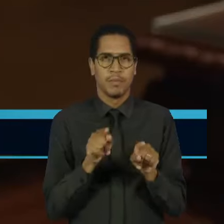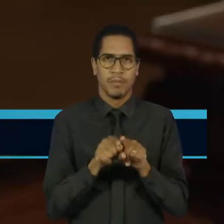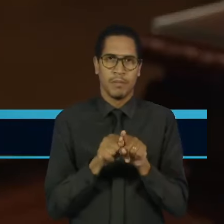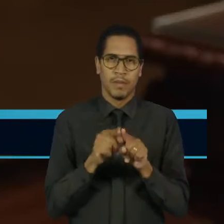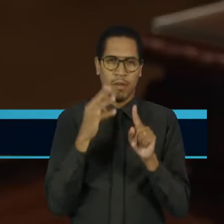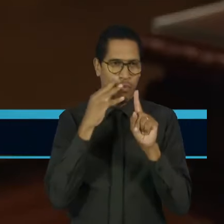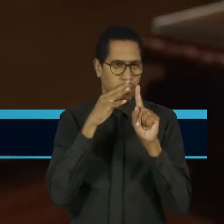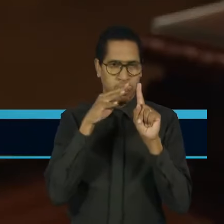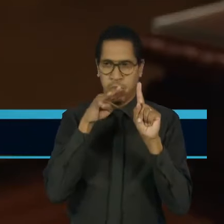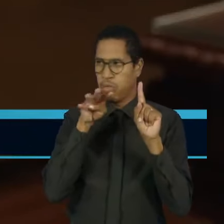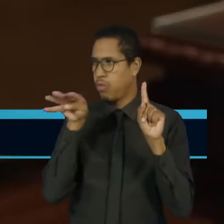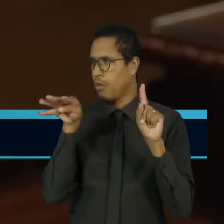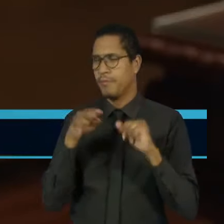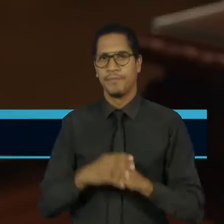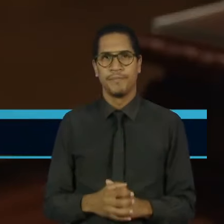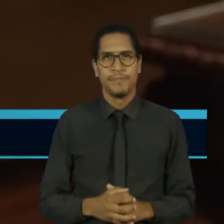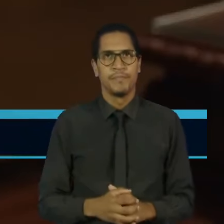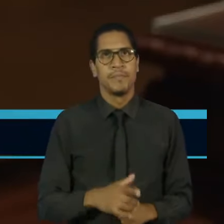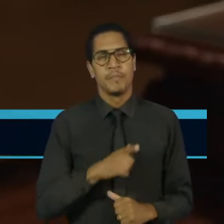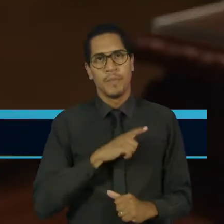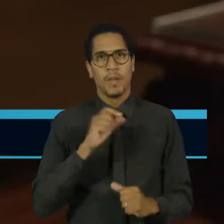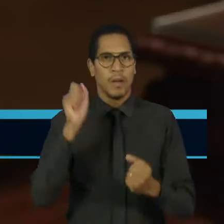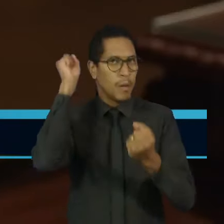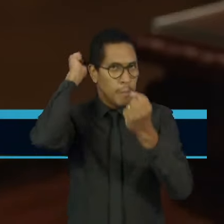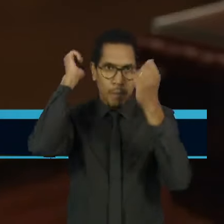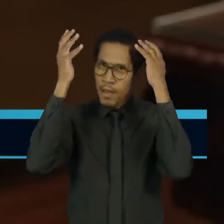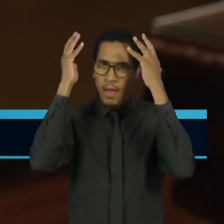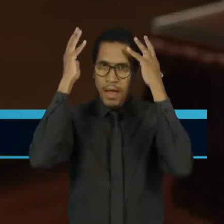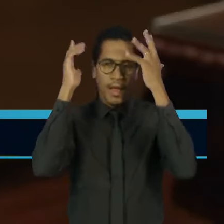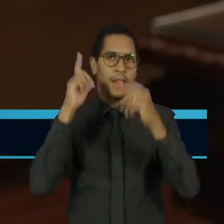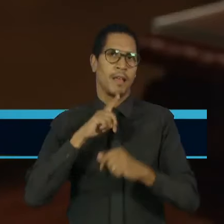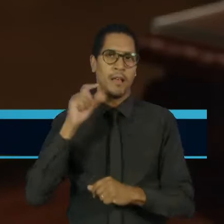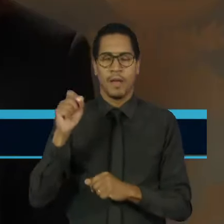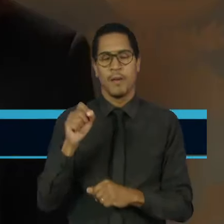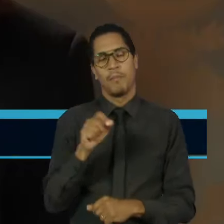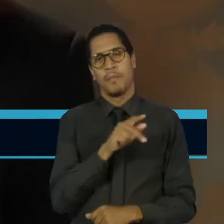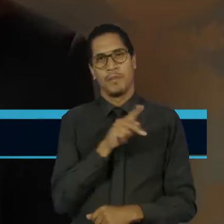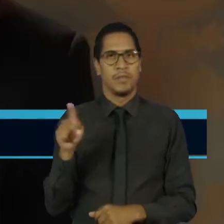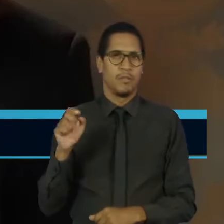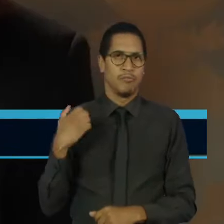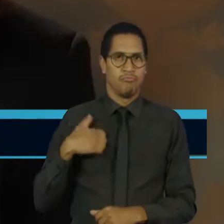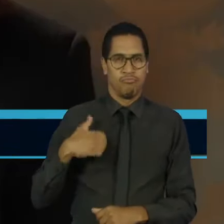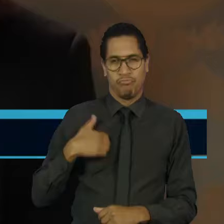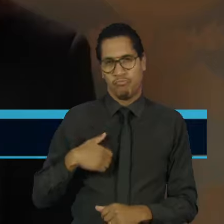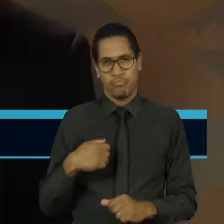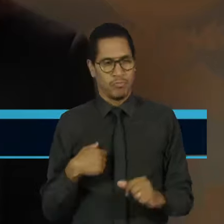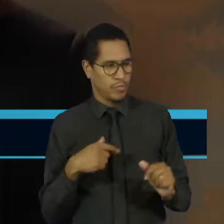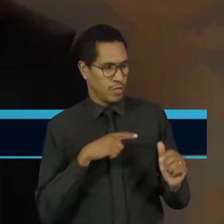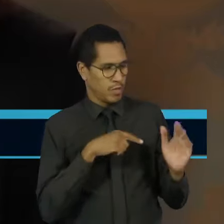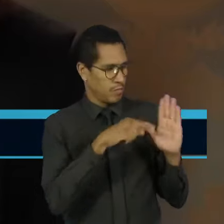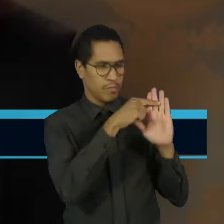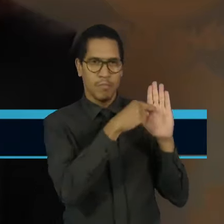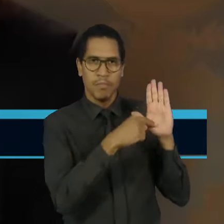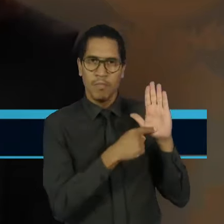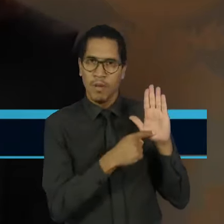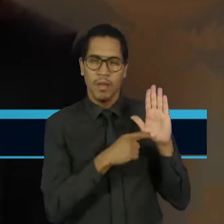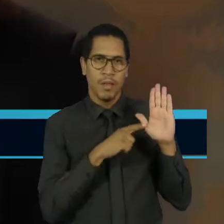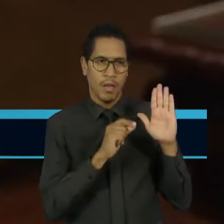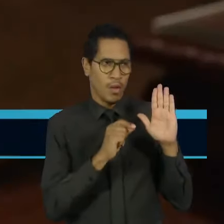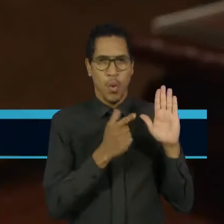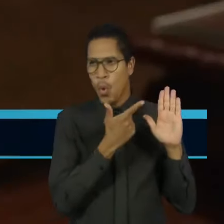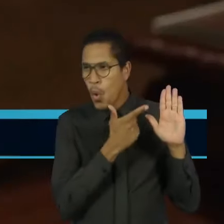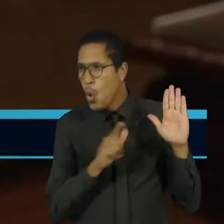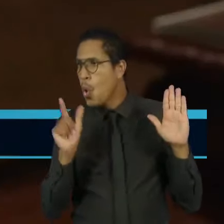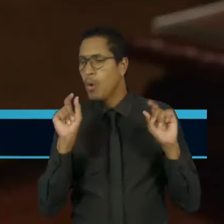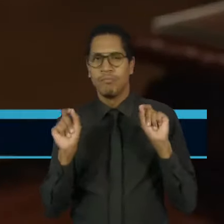Street Journal o presidente argentino Javier milei disse que não há Plano B para as propostas feitas pelo que incluem